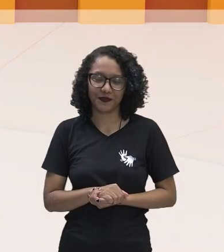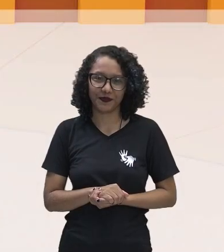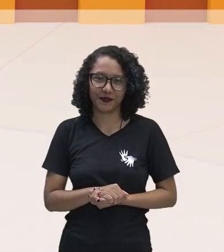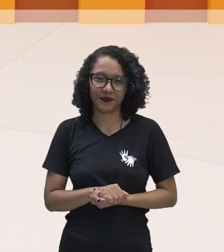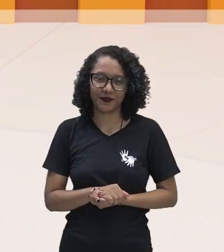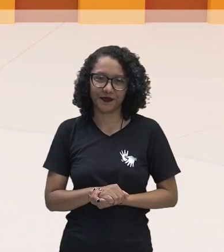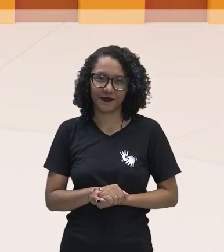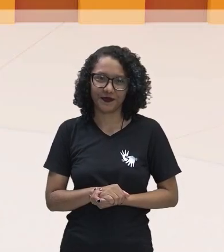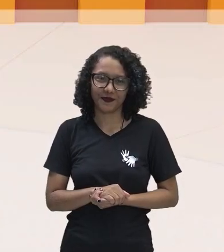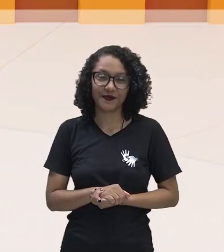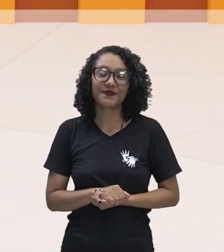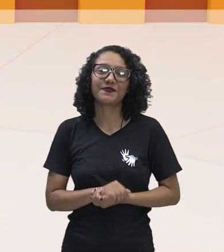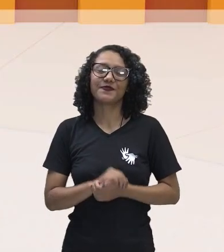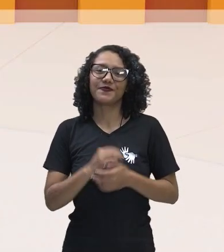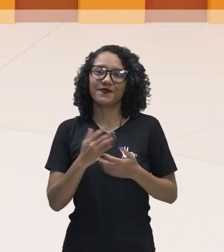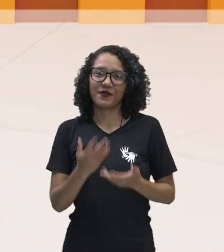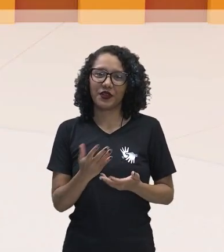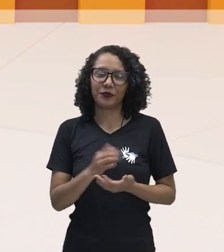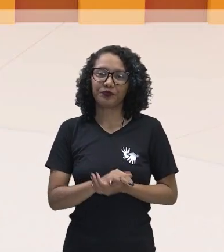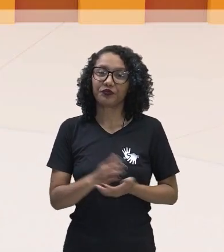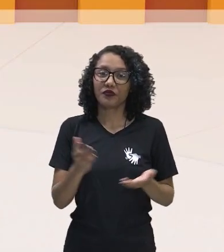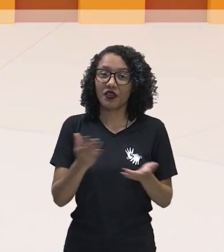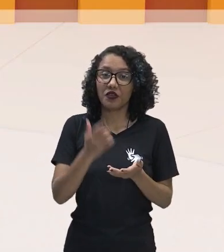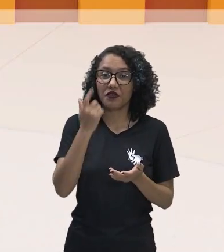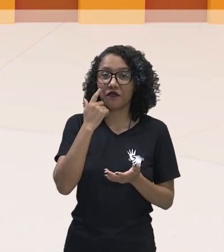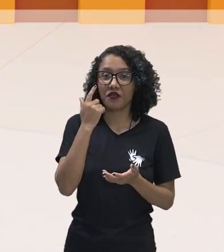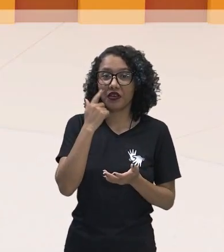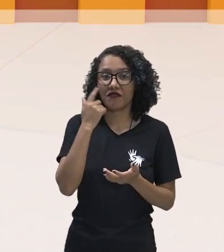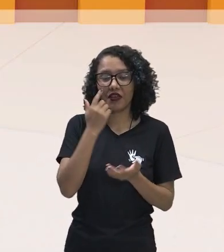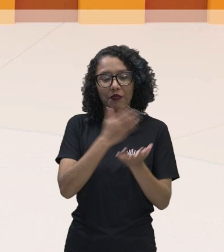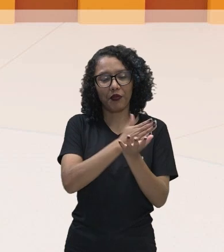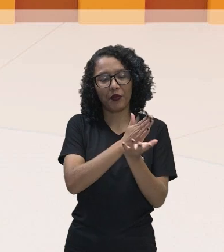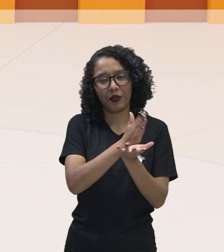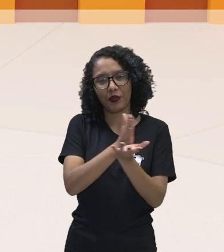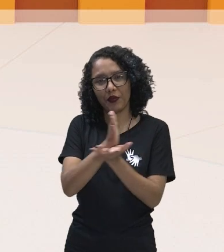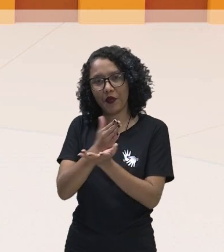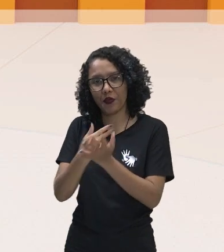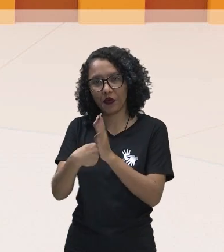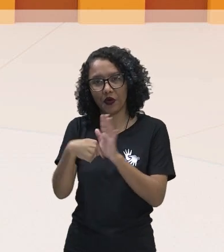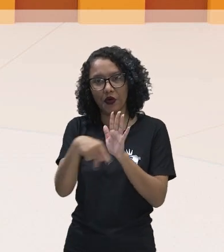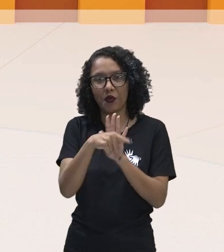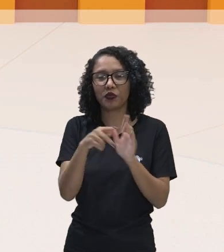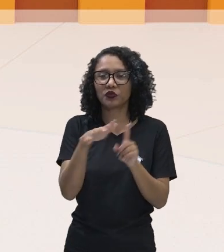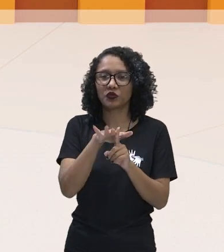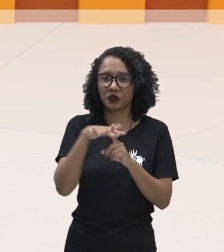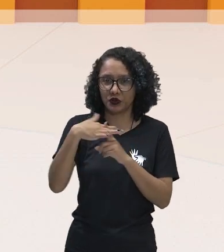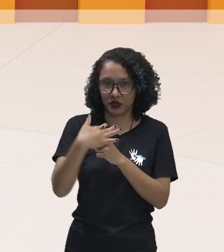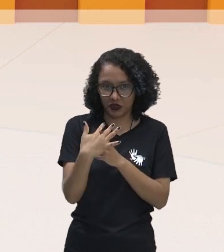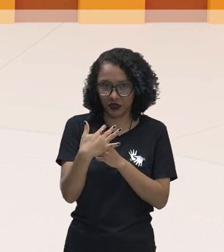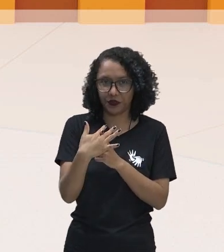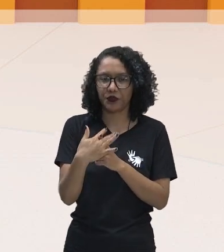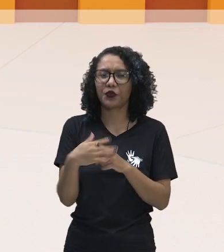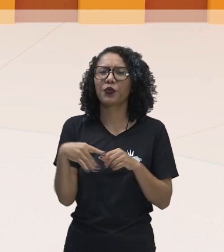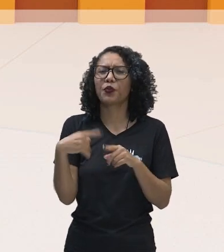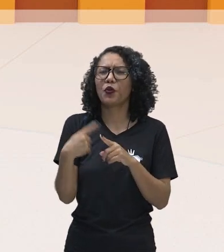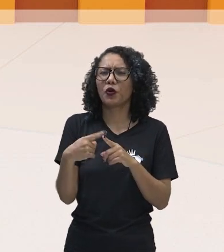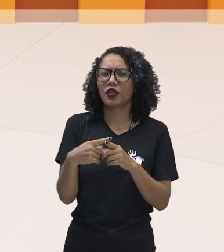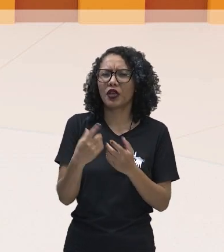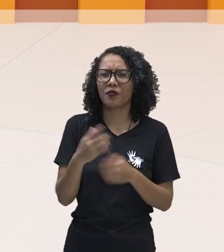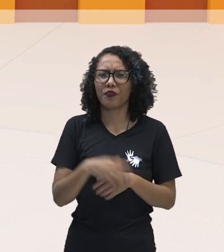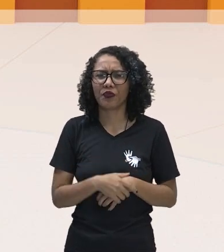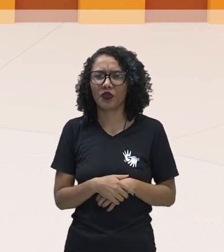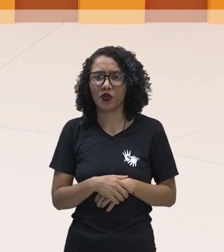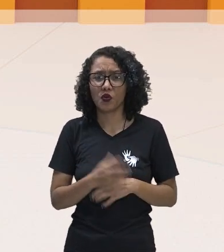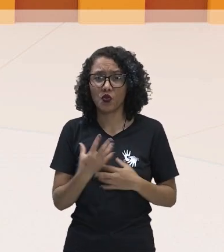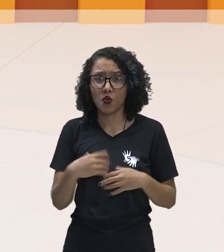Então a gente vai observar agora as vertentes do socialismo, porque apesar da grande insatisfação tanto da